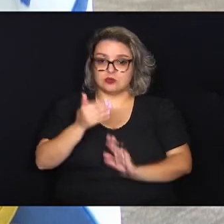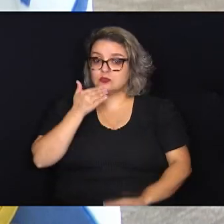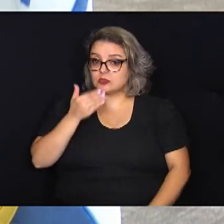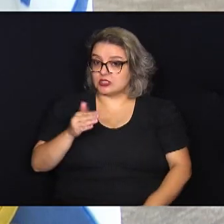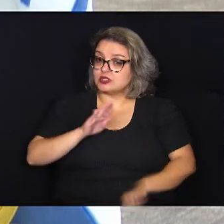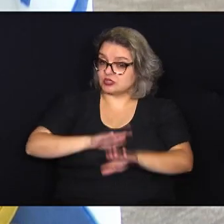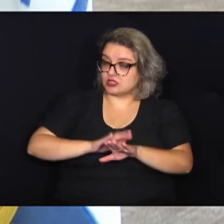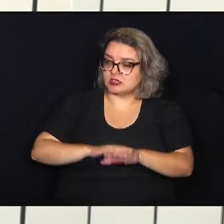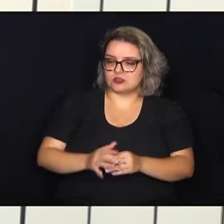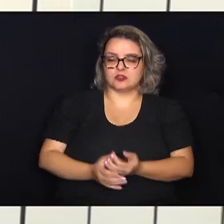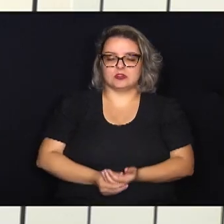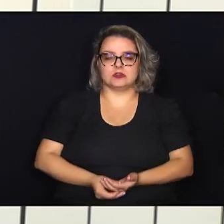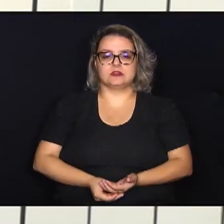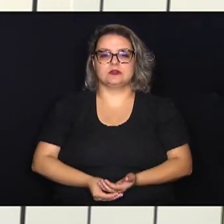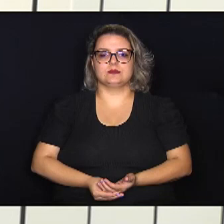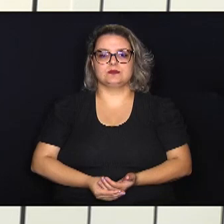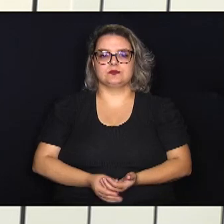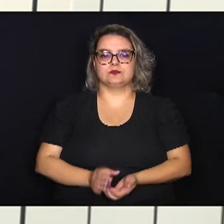ações.